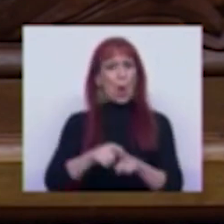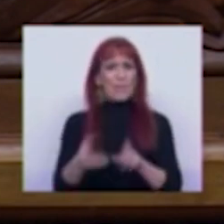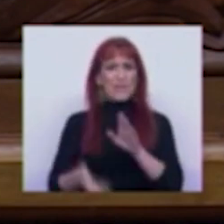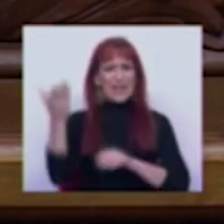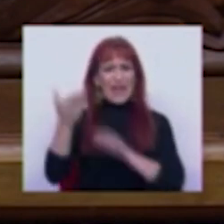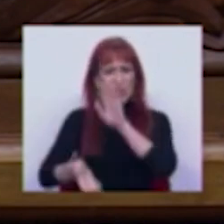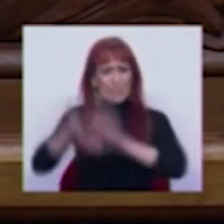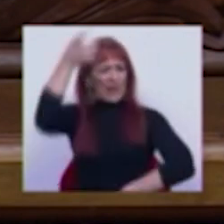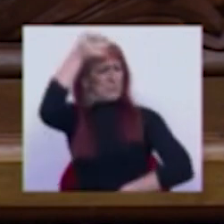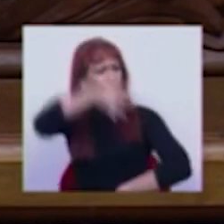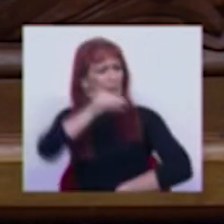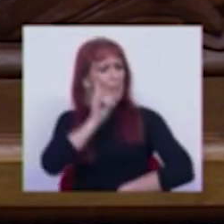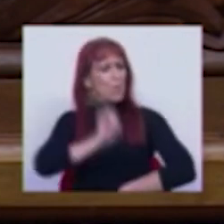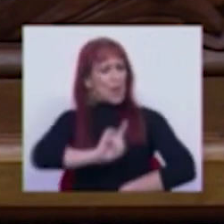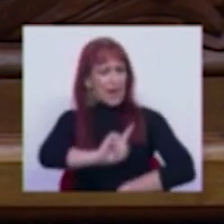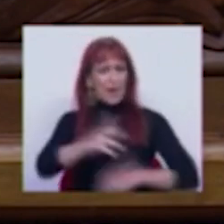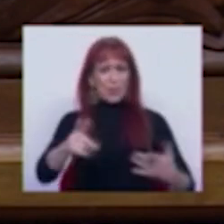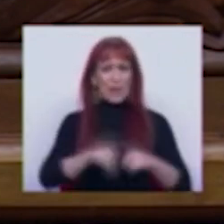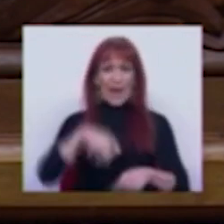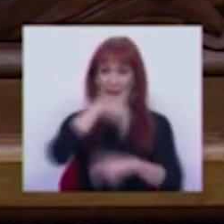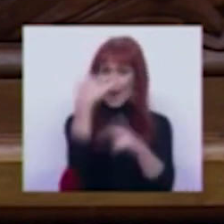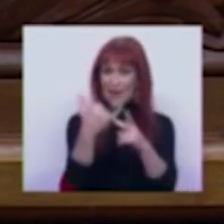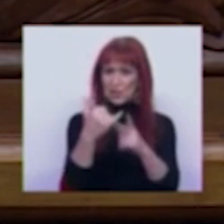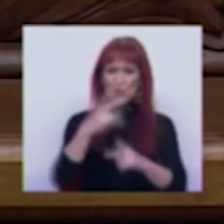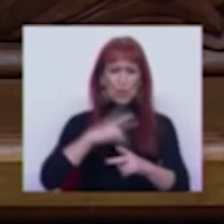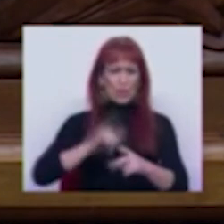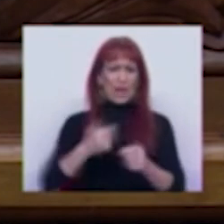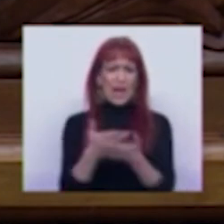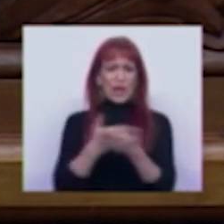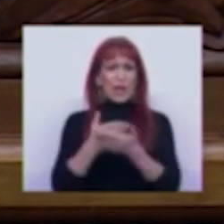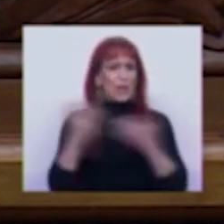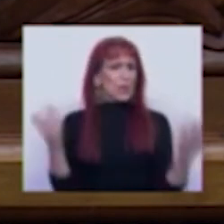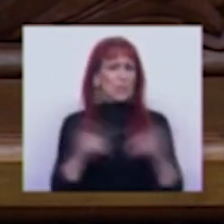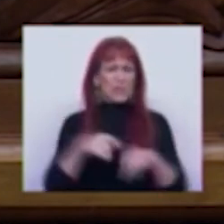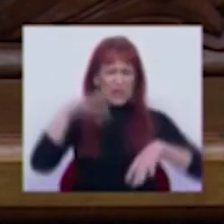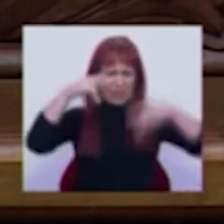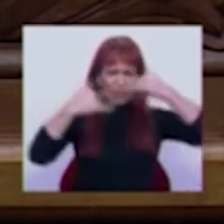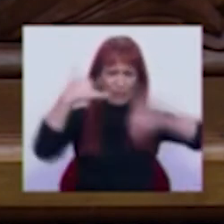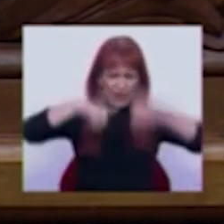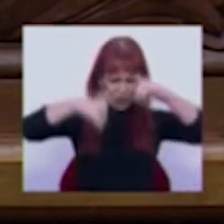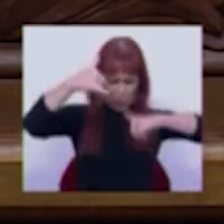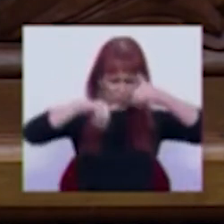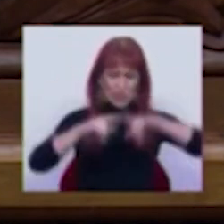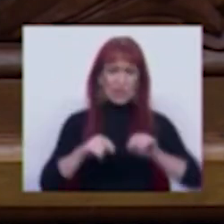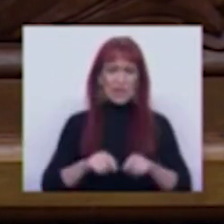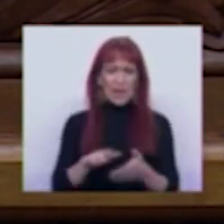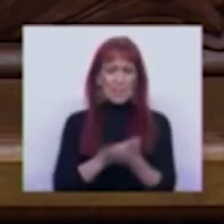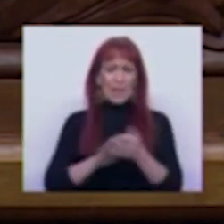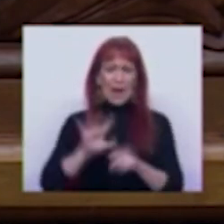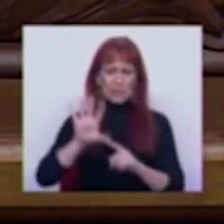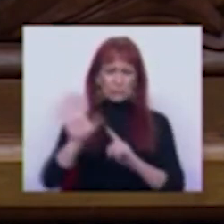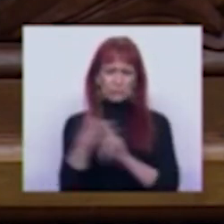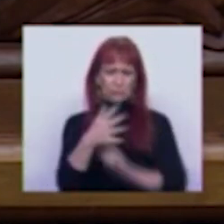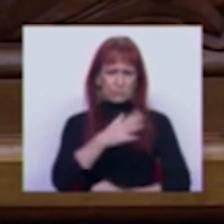mais direitos que as mulheres. Em segundo lugar, Portugal tinha uma economia fantoche, baseada num